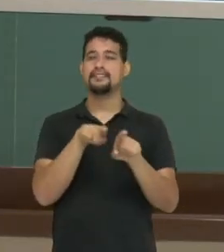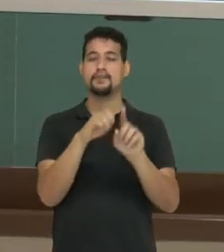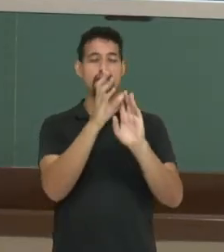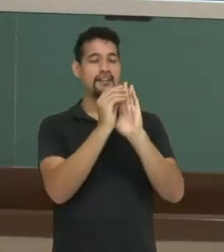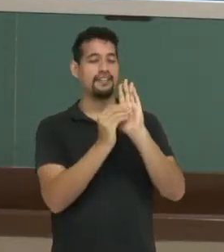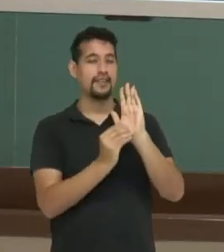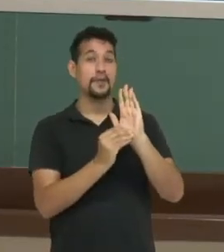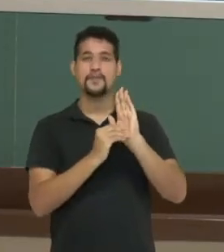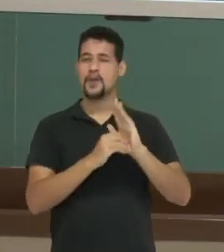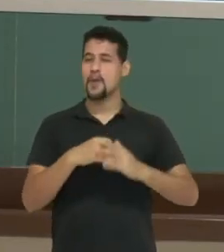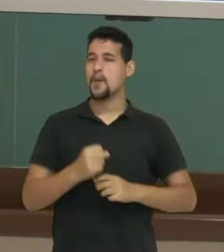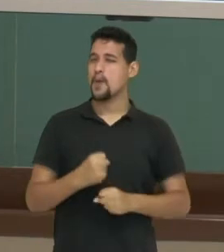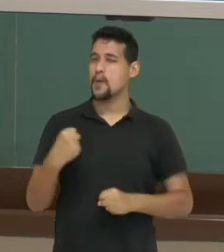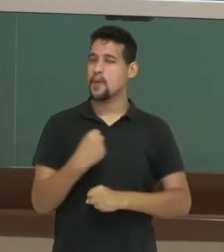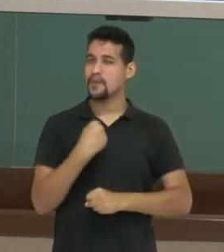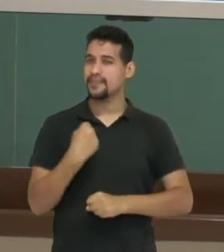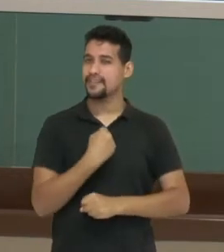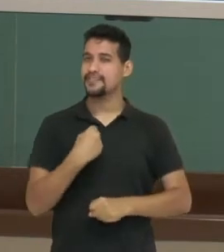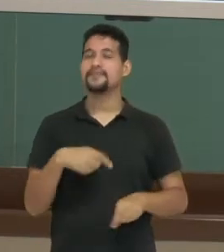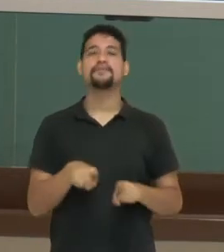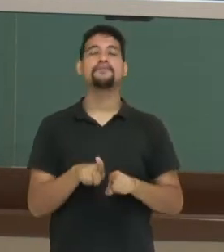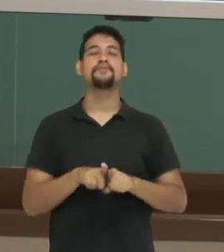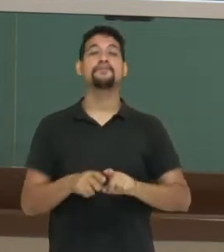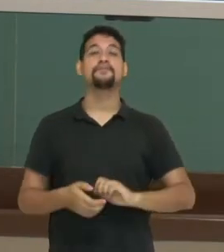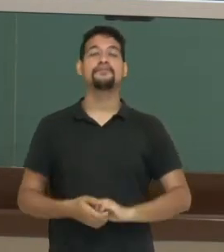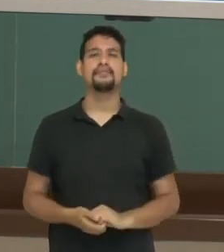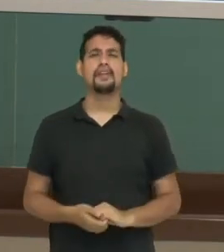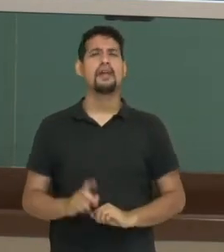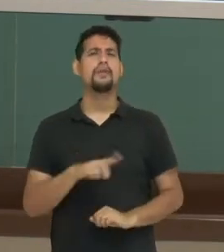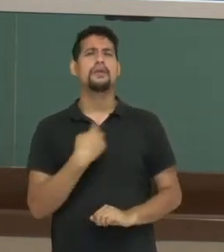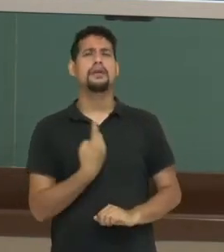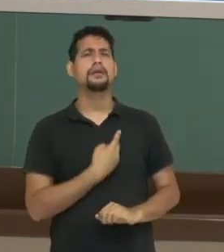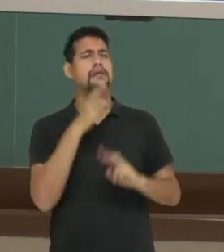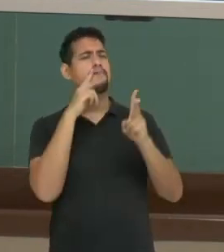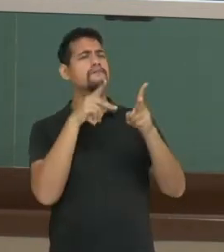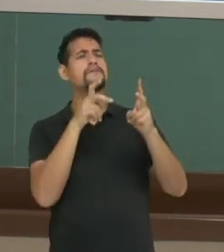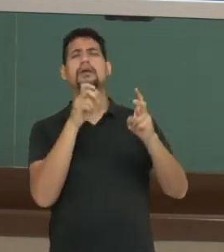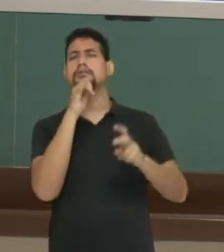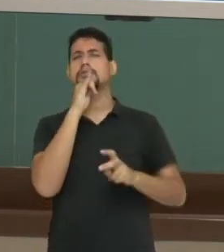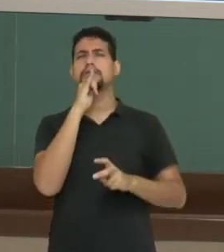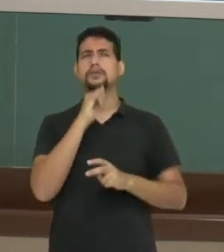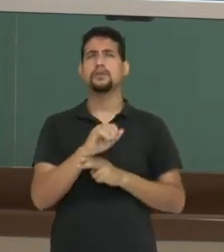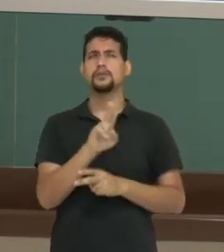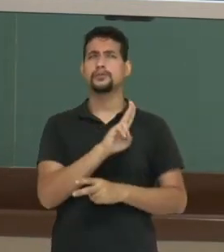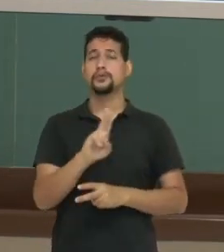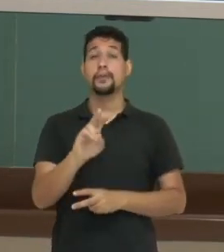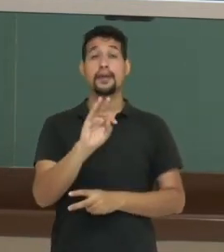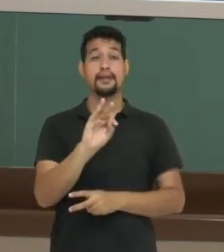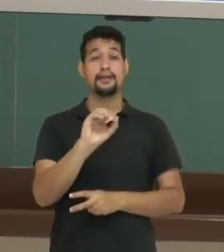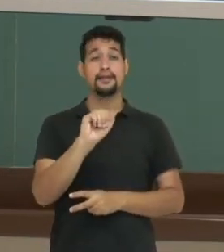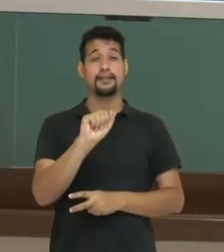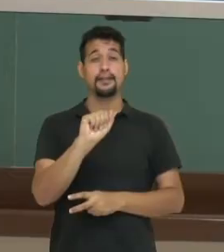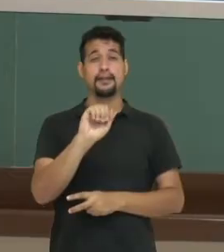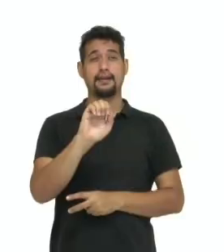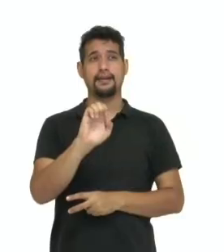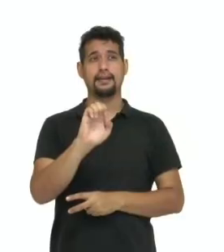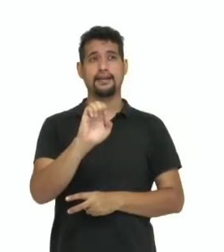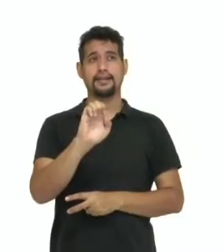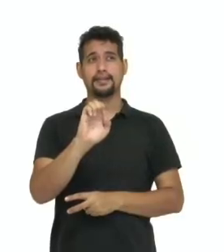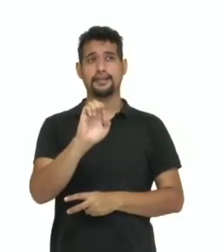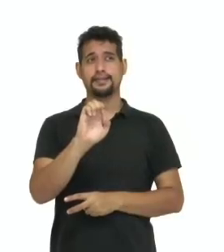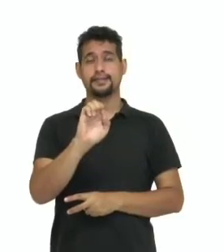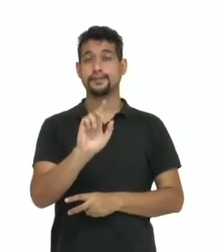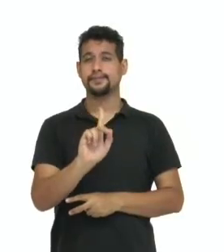conteúdo lutas. Quando a gente ouve falar em Taekwondo, muitas coisas vêm à nossa mente,